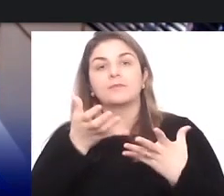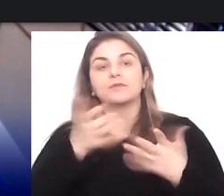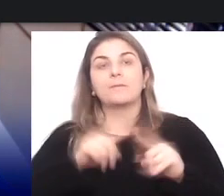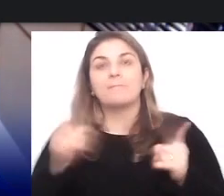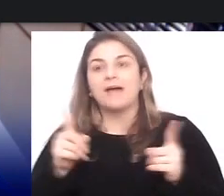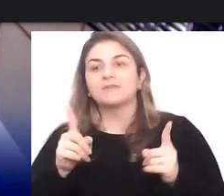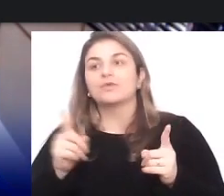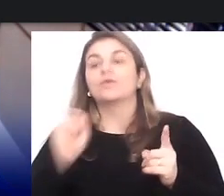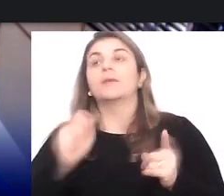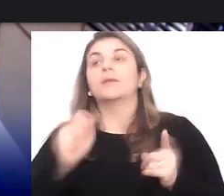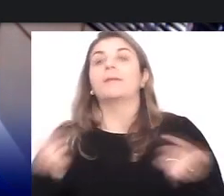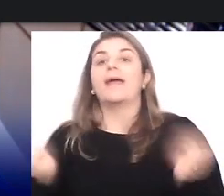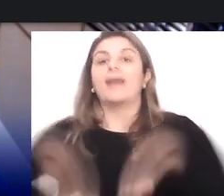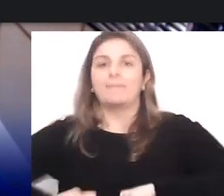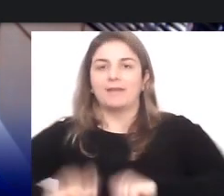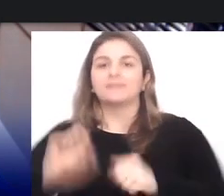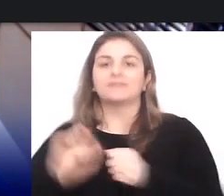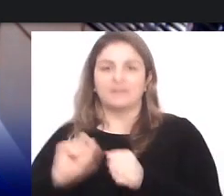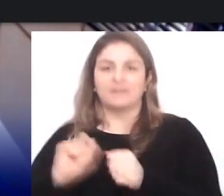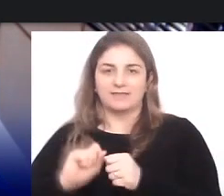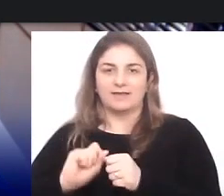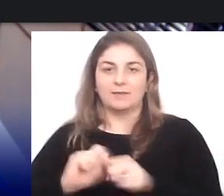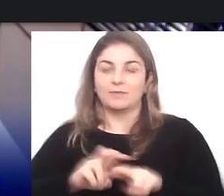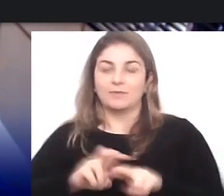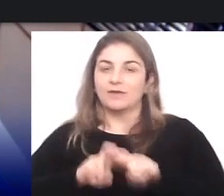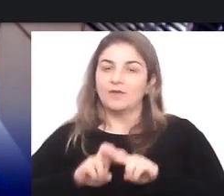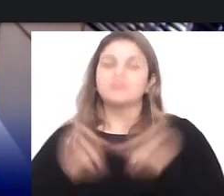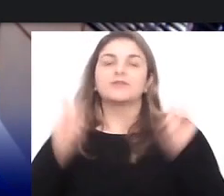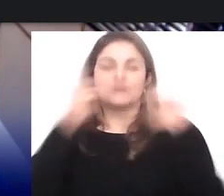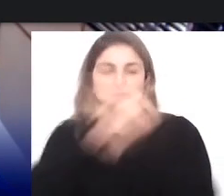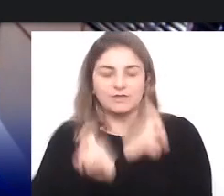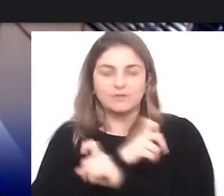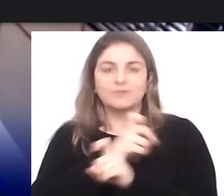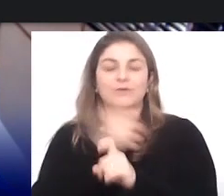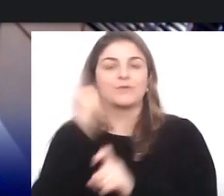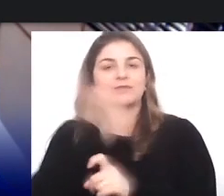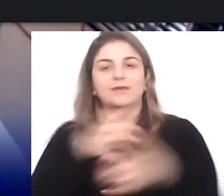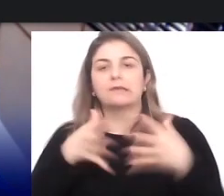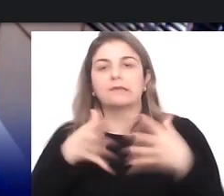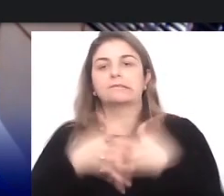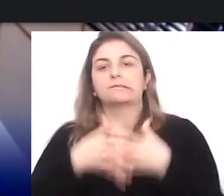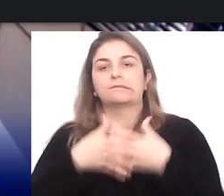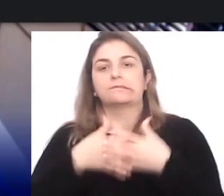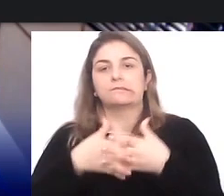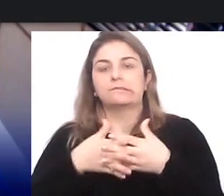ter, que é algo ainda bem complicado. Claro que nós podemos inserir a tecnologia